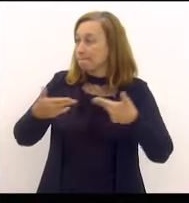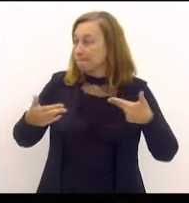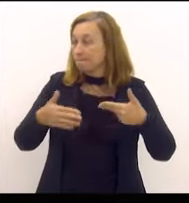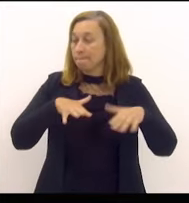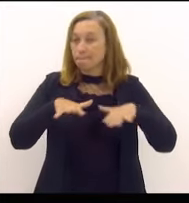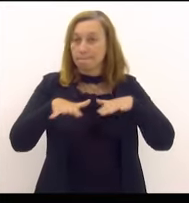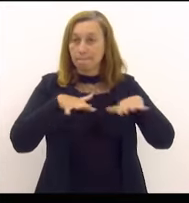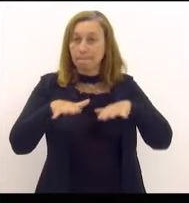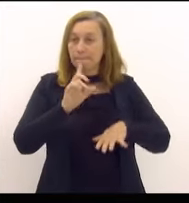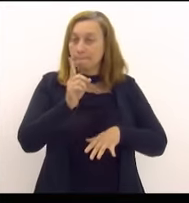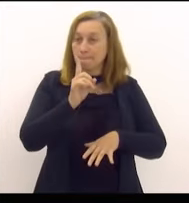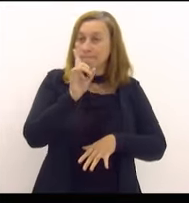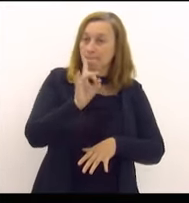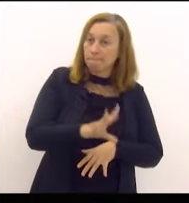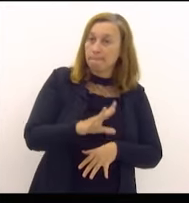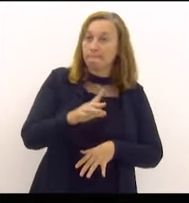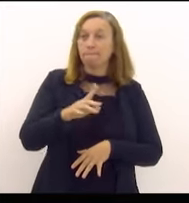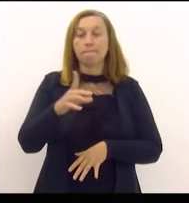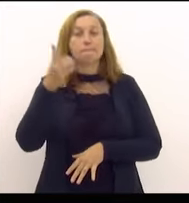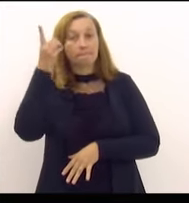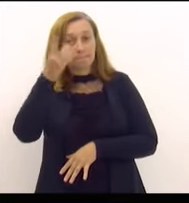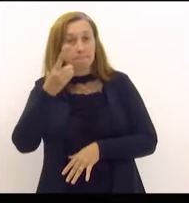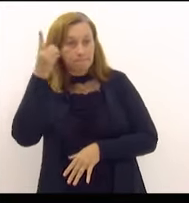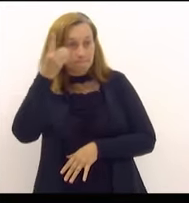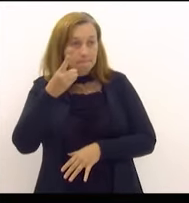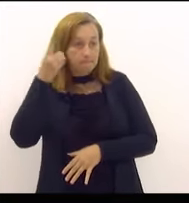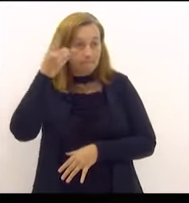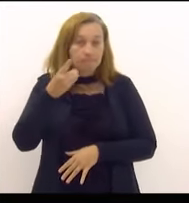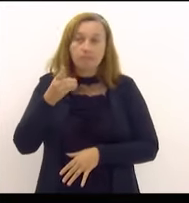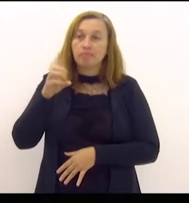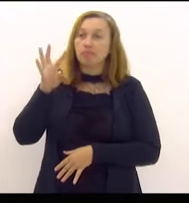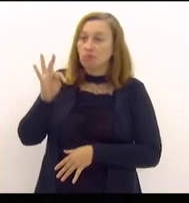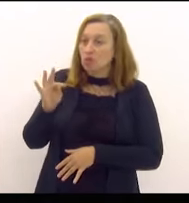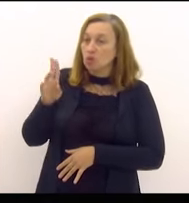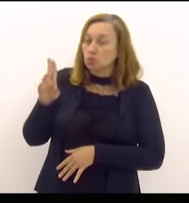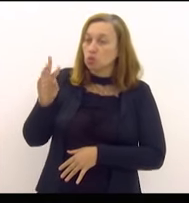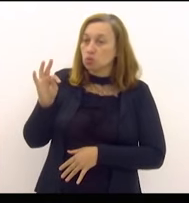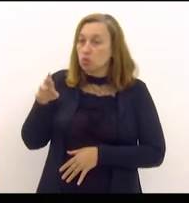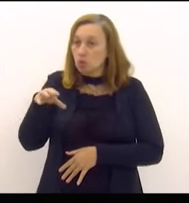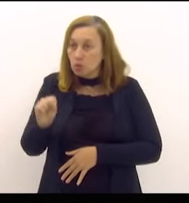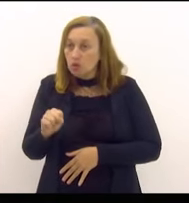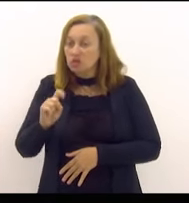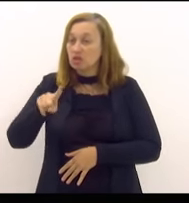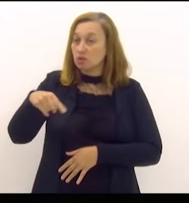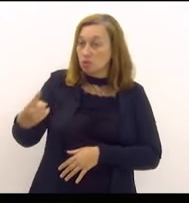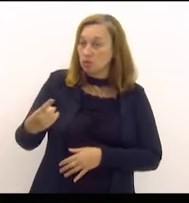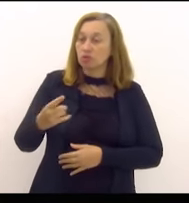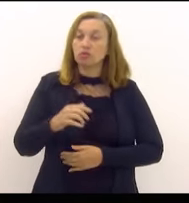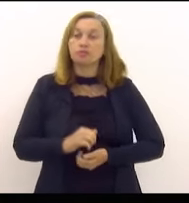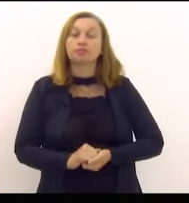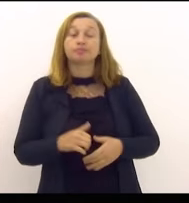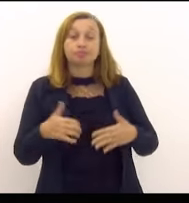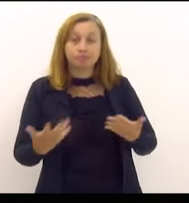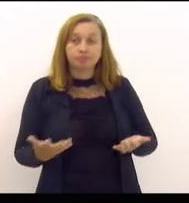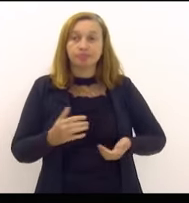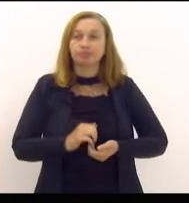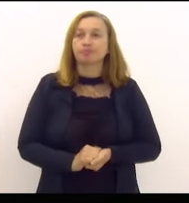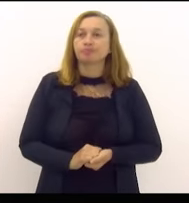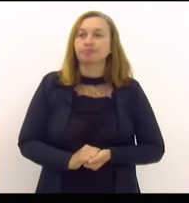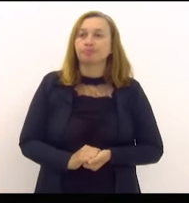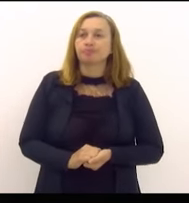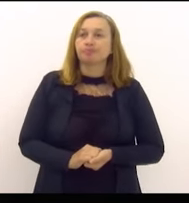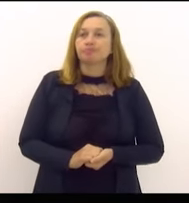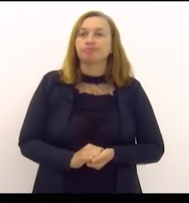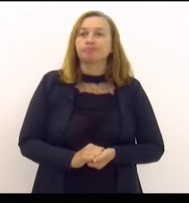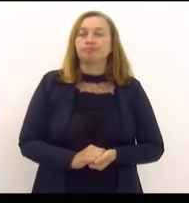não só tutores, como deputados, como outras entidades já fizeram para tentar resolver essa questão. Então, a